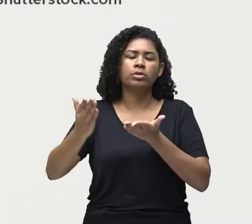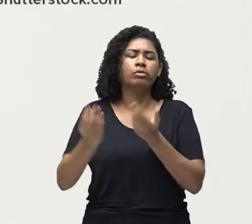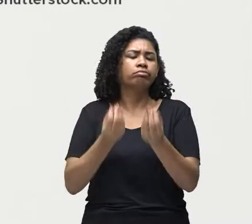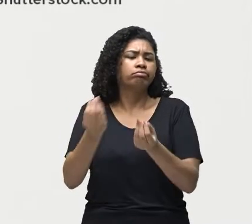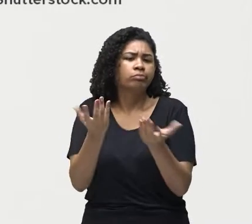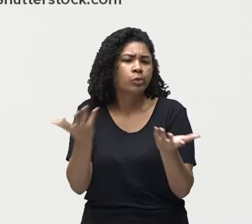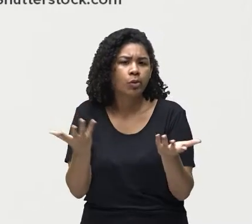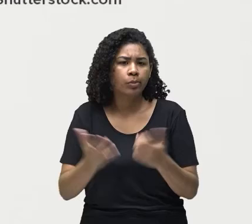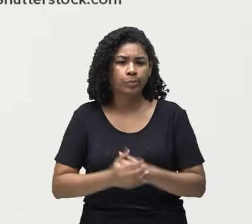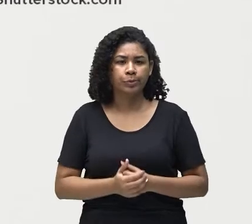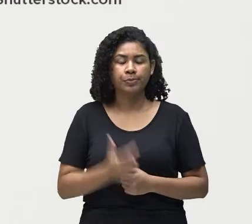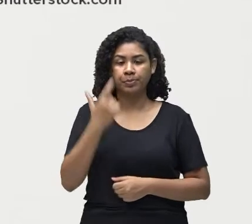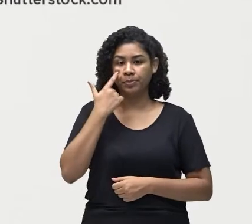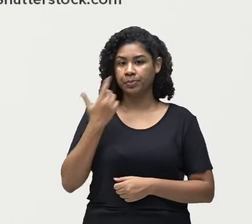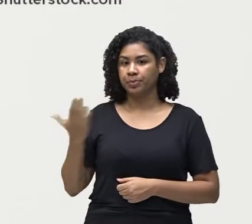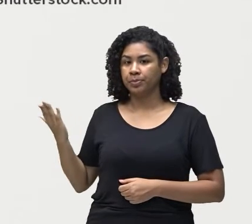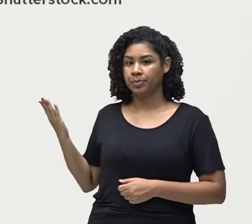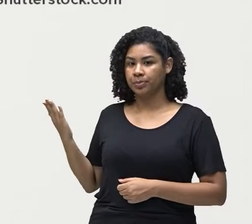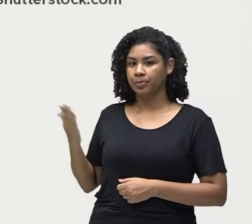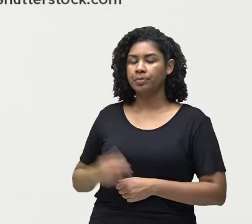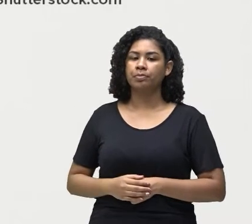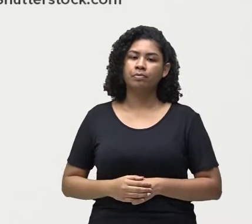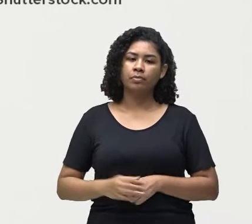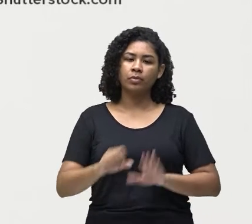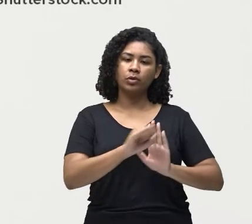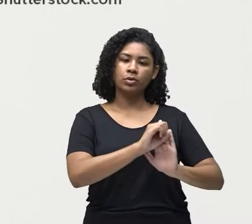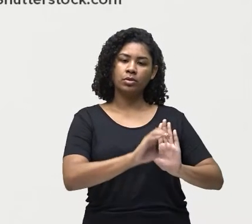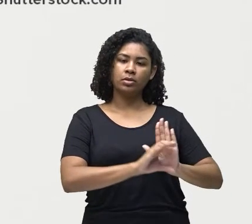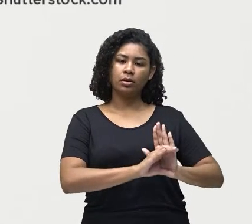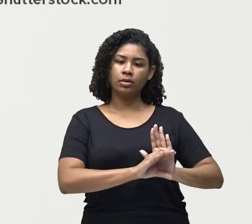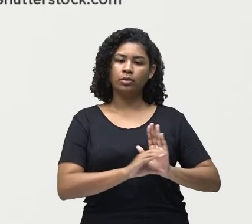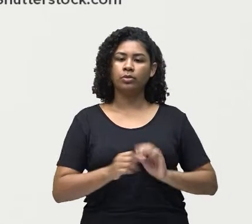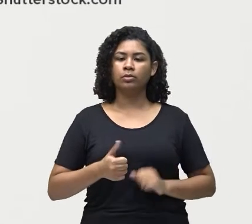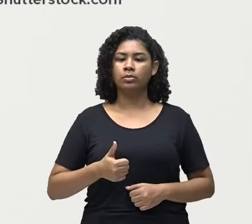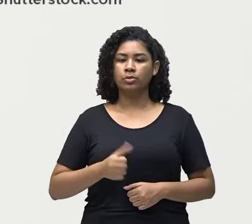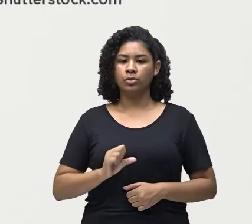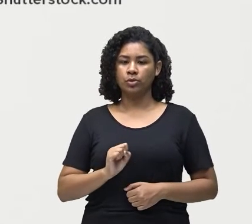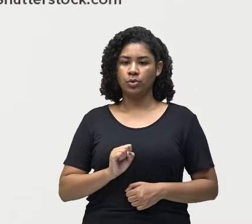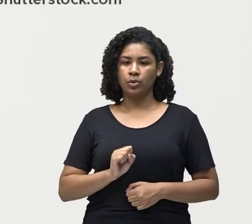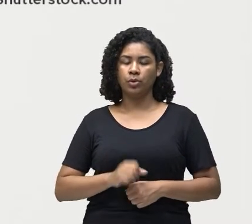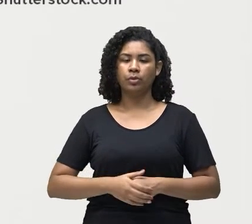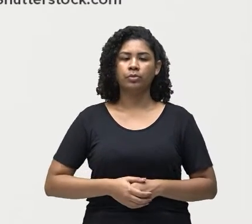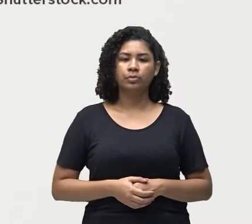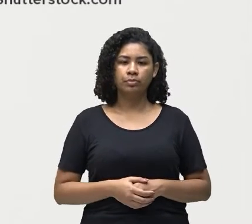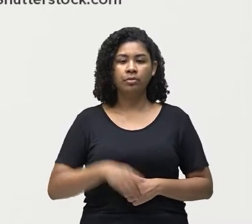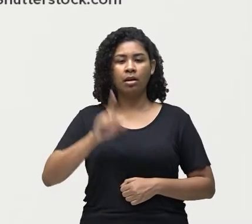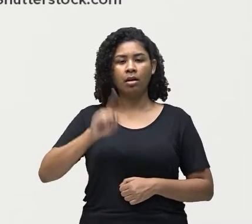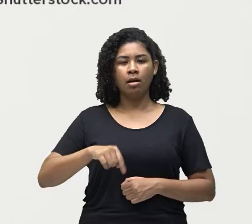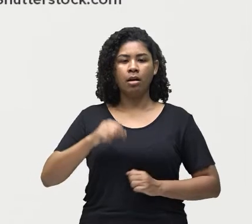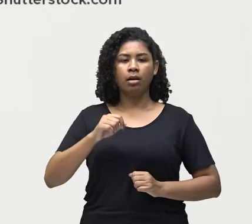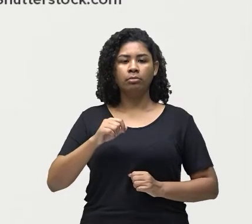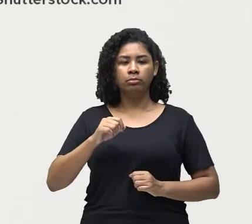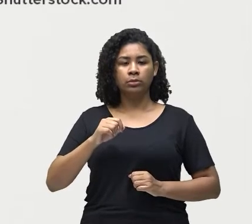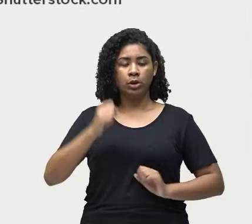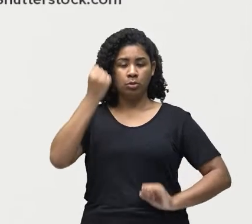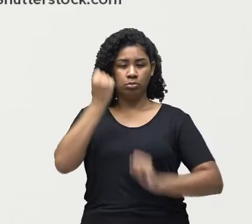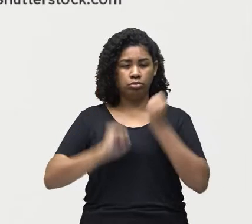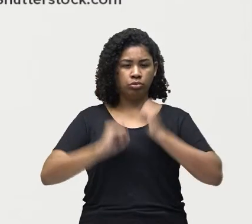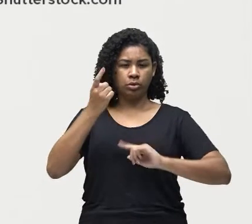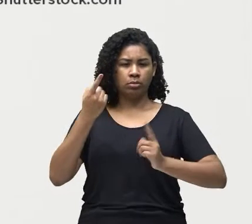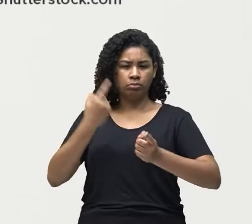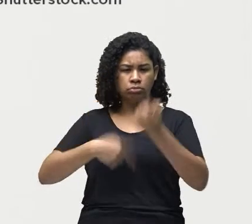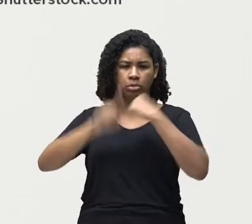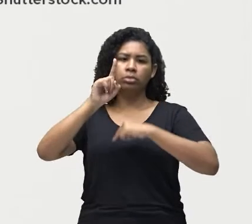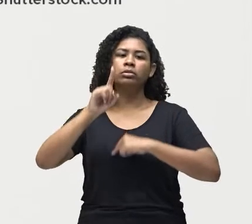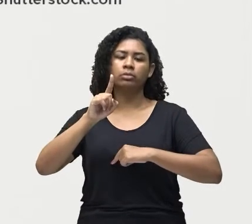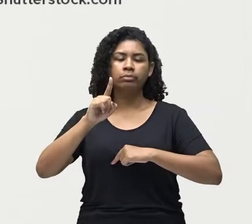começou principalmente em meados do século XVIII, com o advento da Revolução Industrial, né, onde